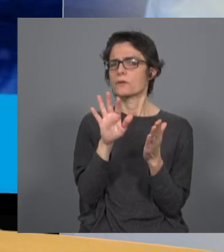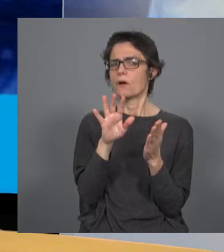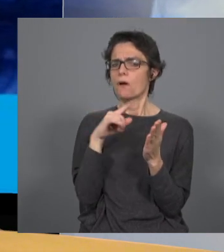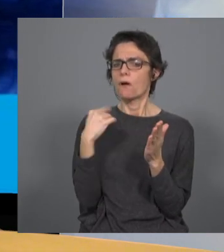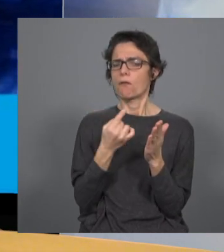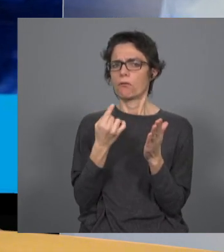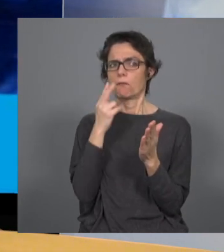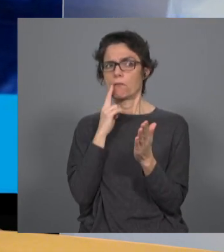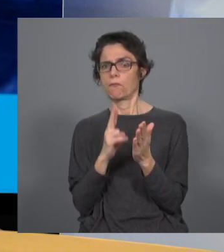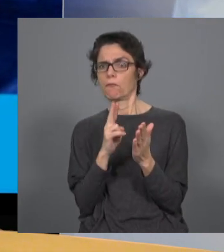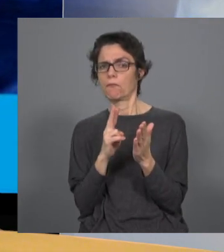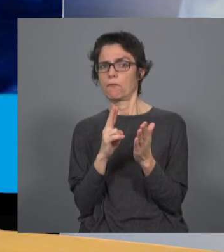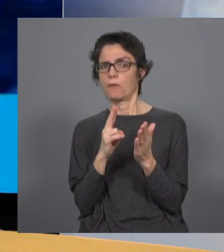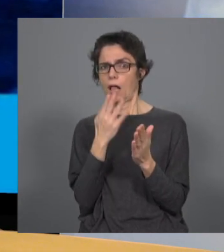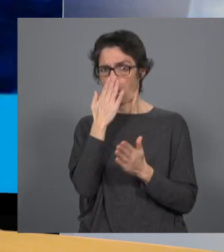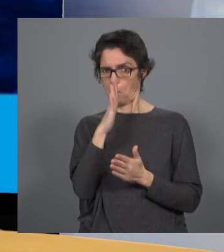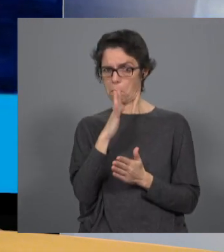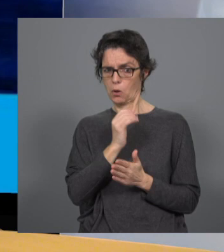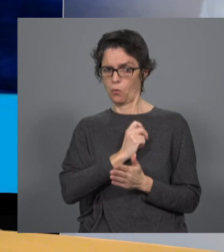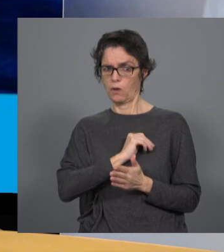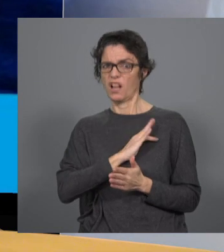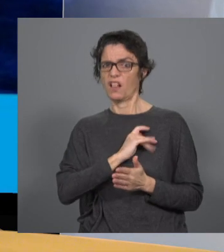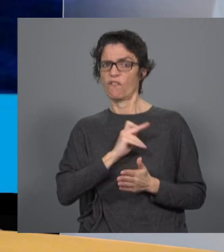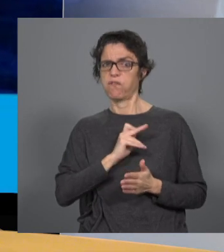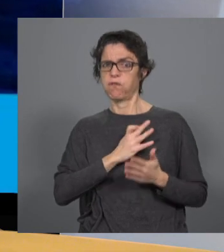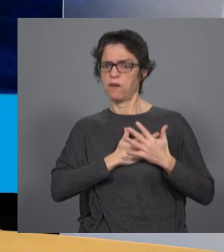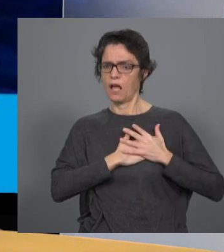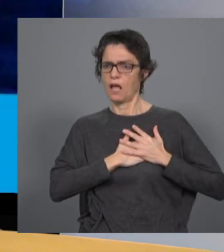atitude de fé por parte dele. Se